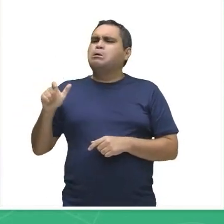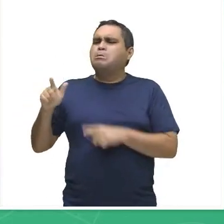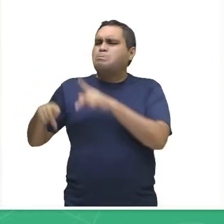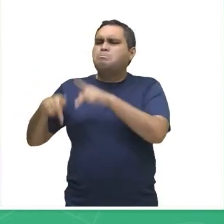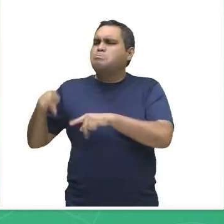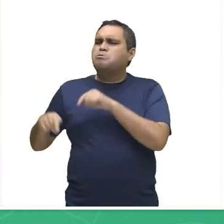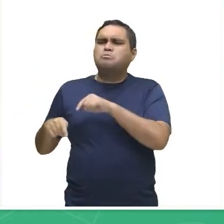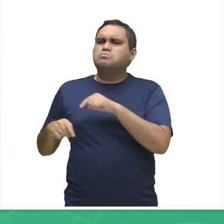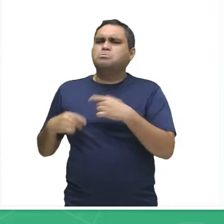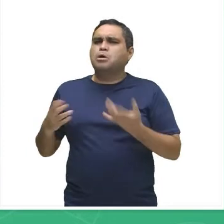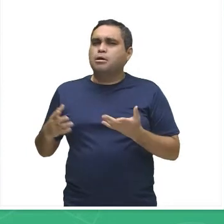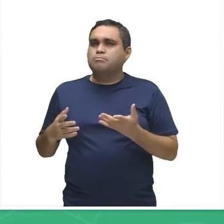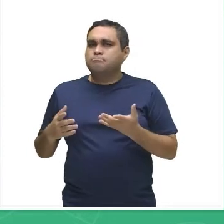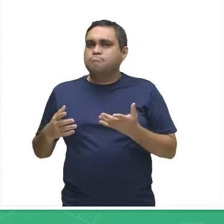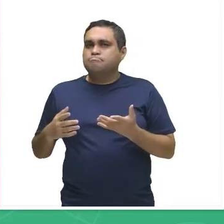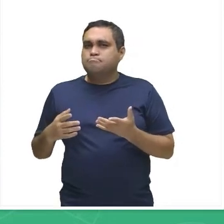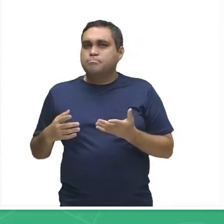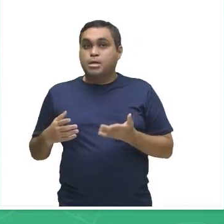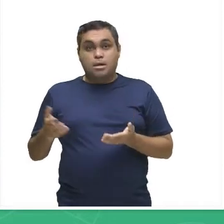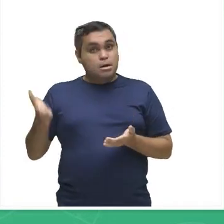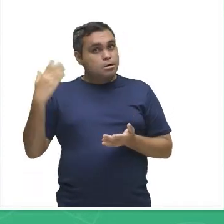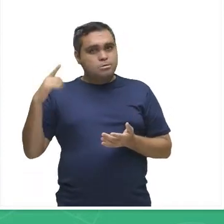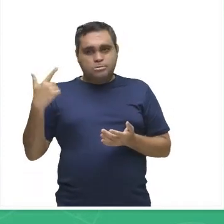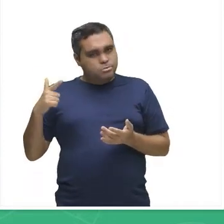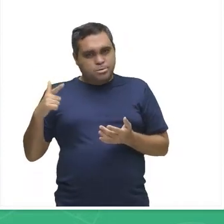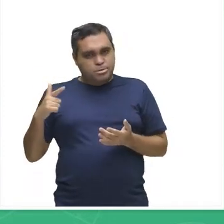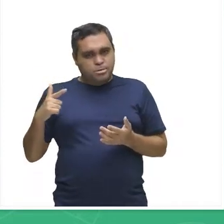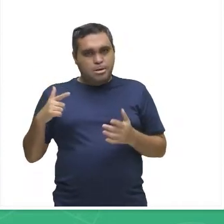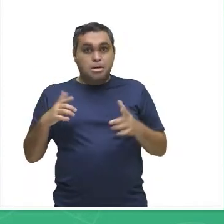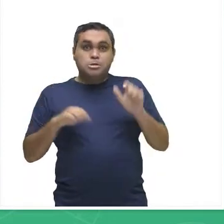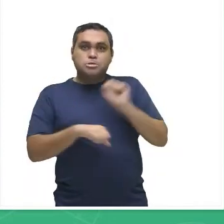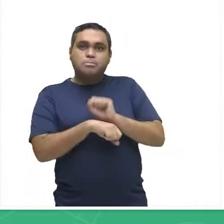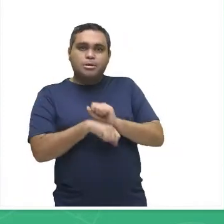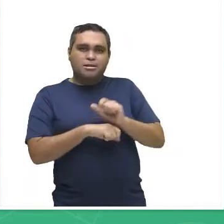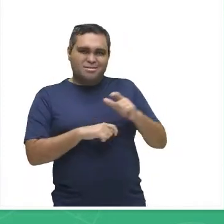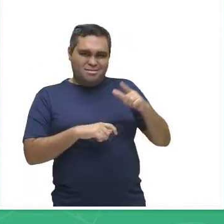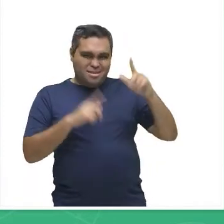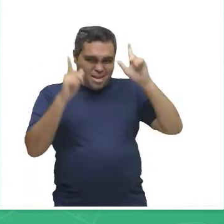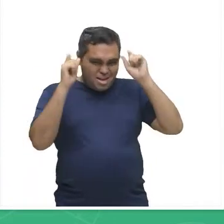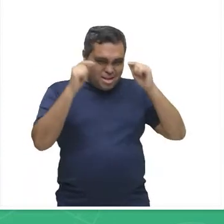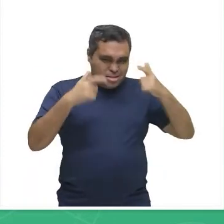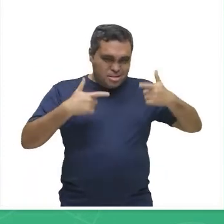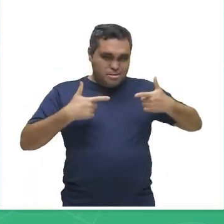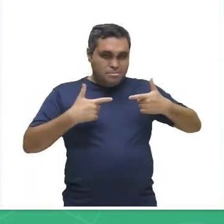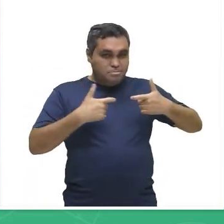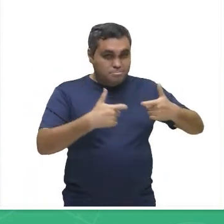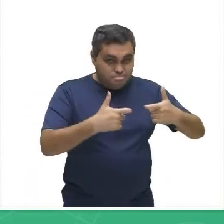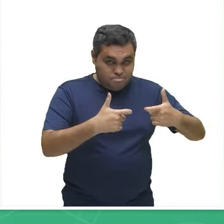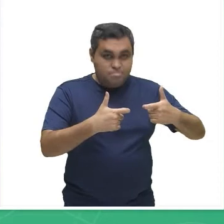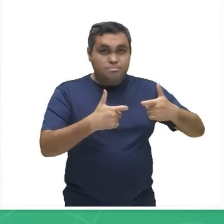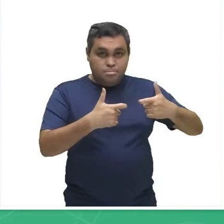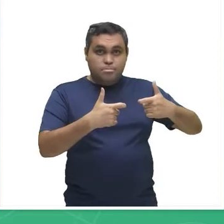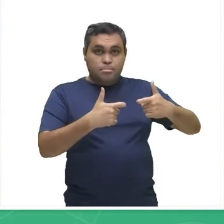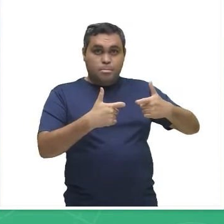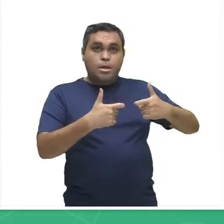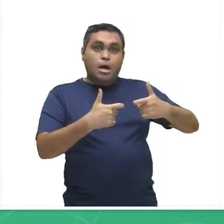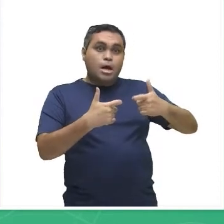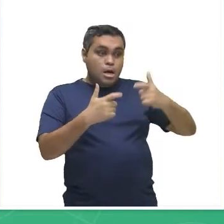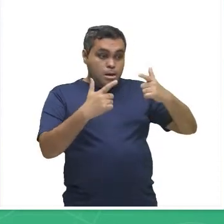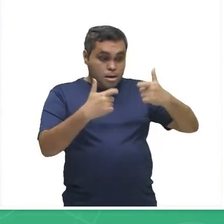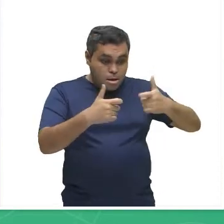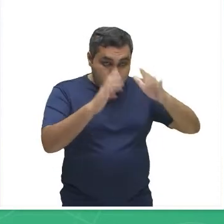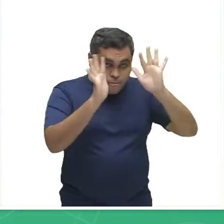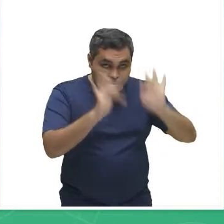eles chegando, galera. Porque a gente vai ver o seguinte, a Macedônia é uma região próxima à Grécia, que inclusive tem